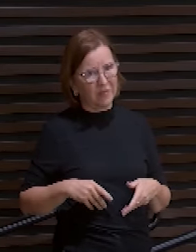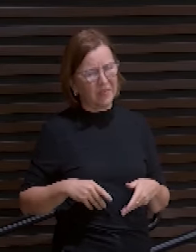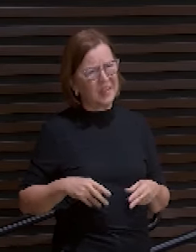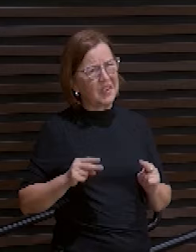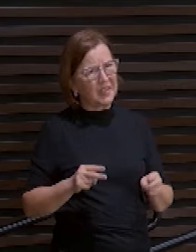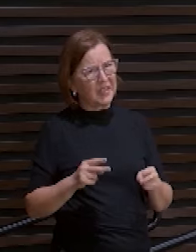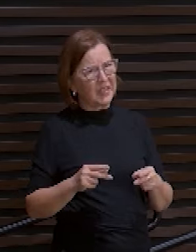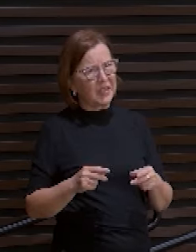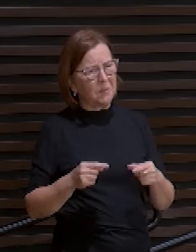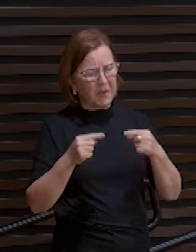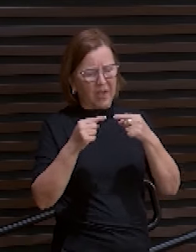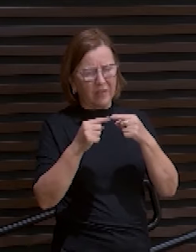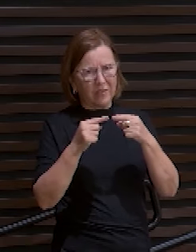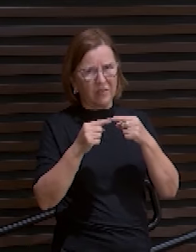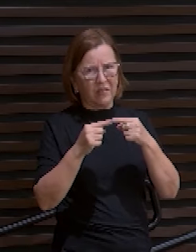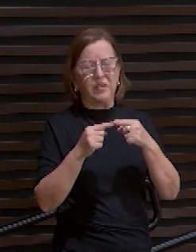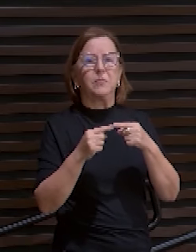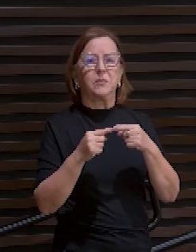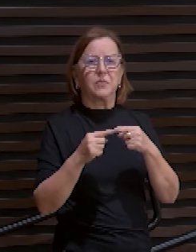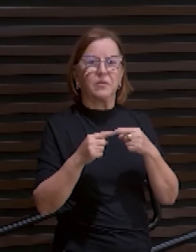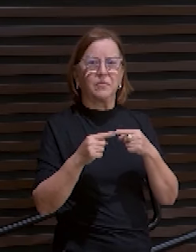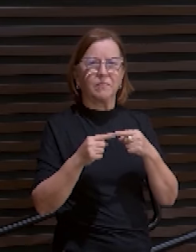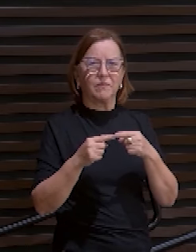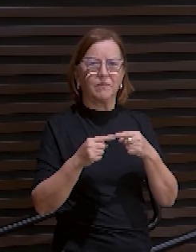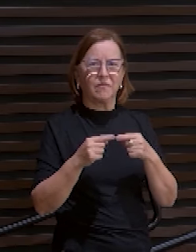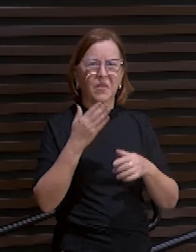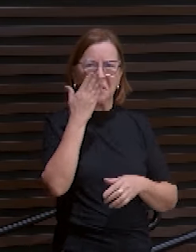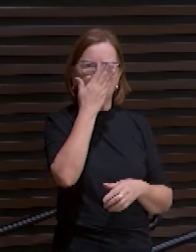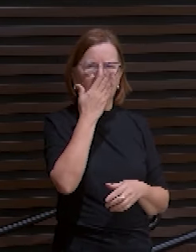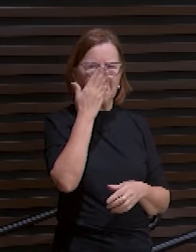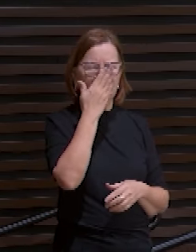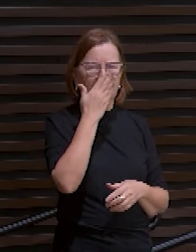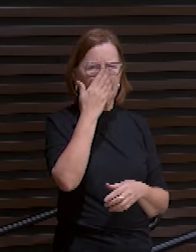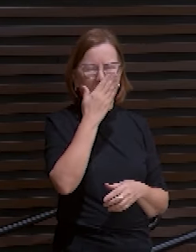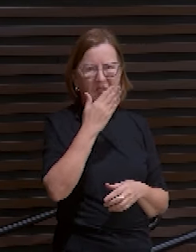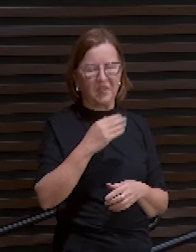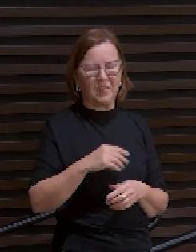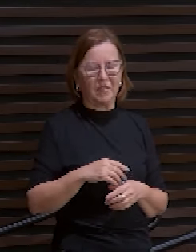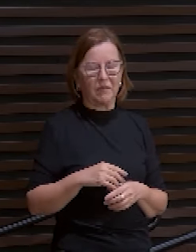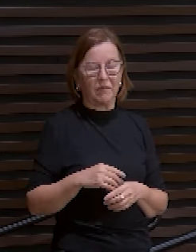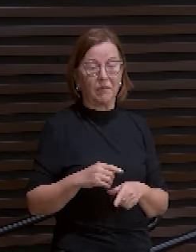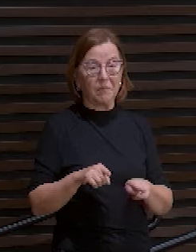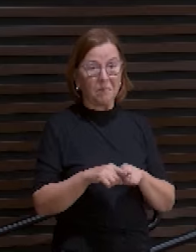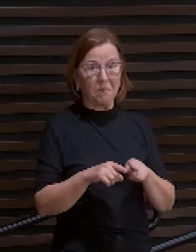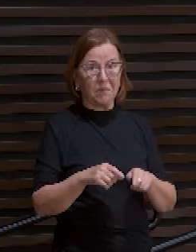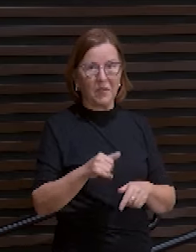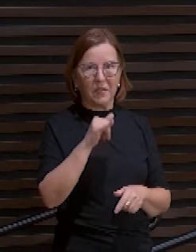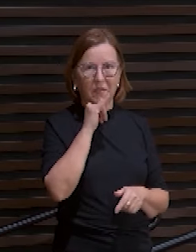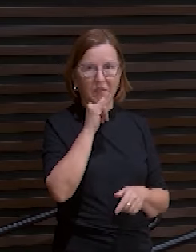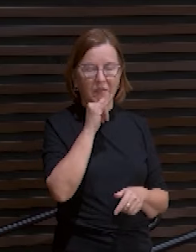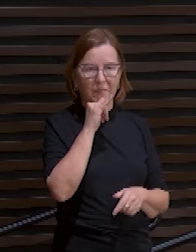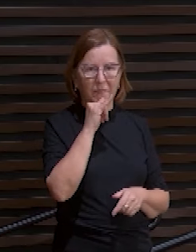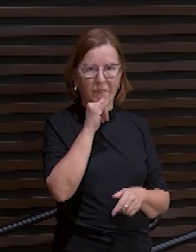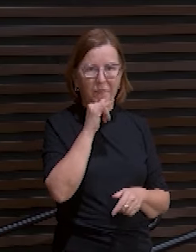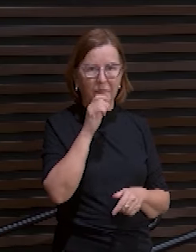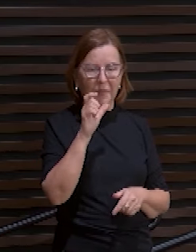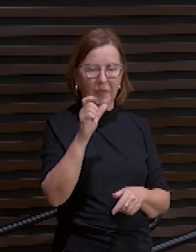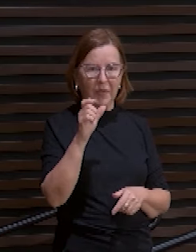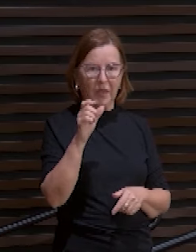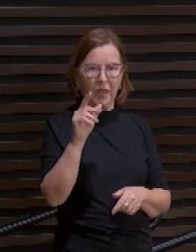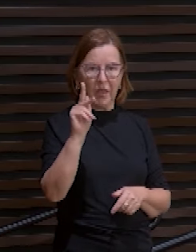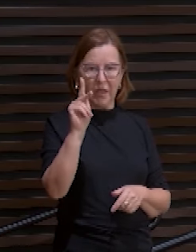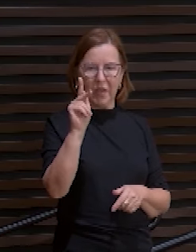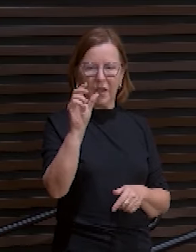questão sexual a prostituição mas por exemplo a palavra porfias que que é a